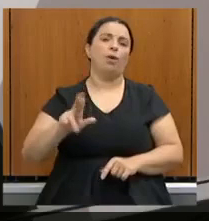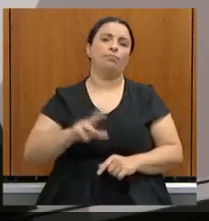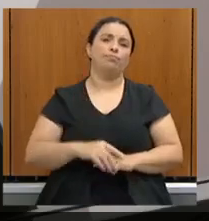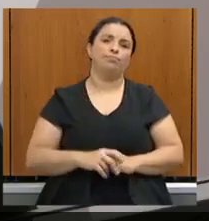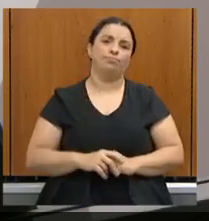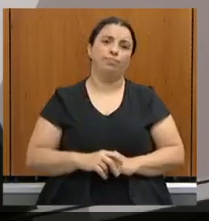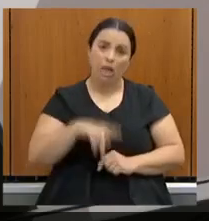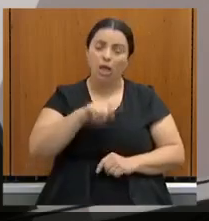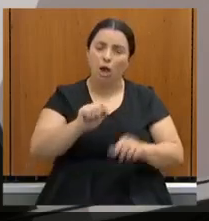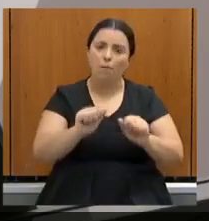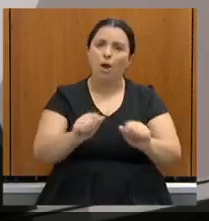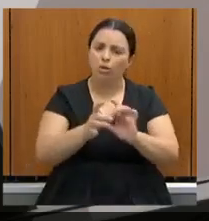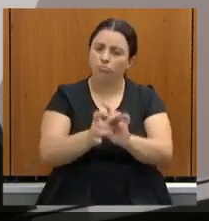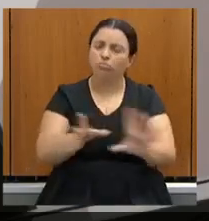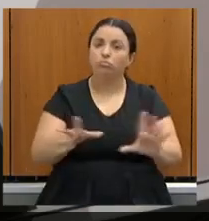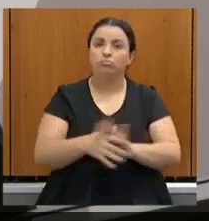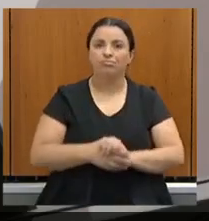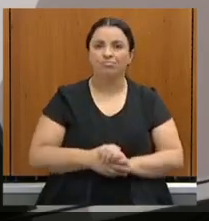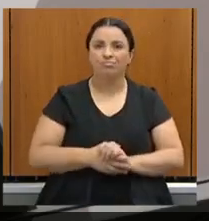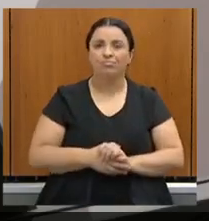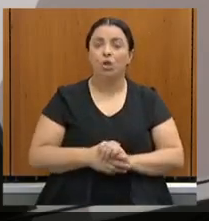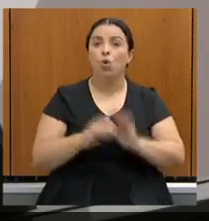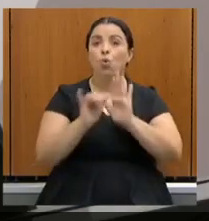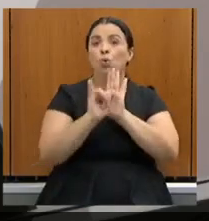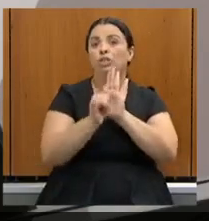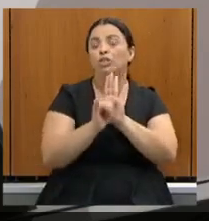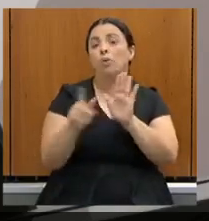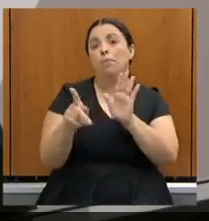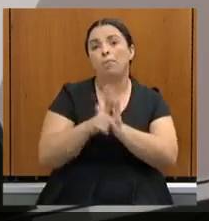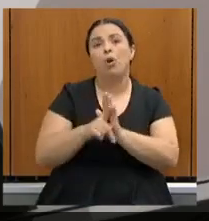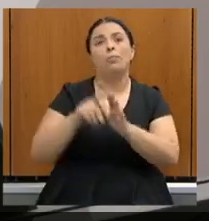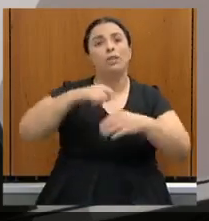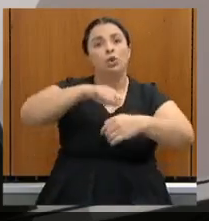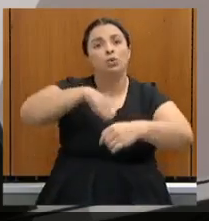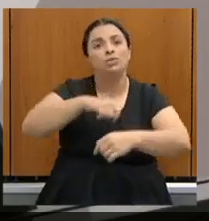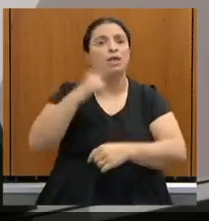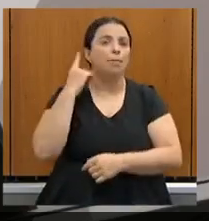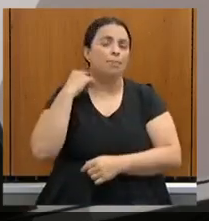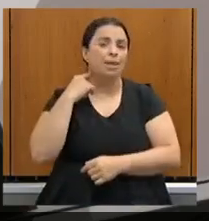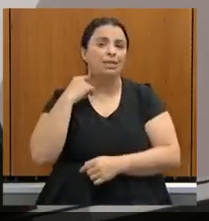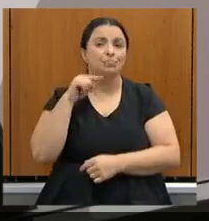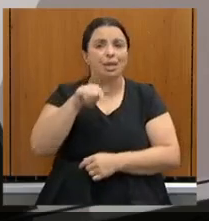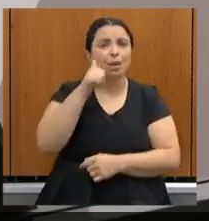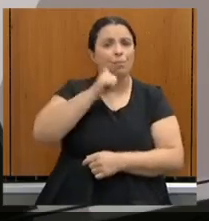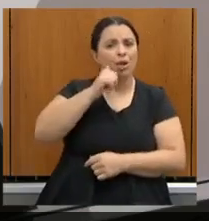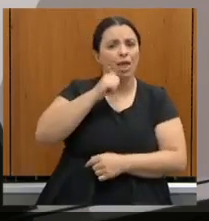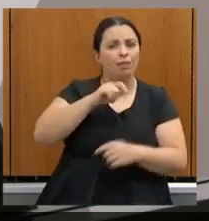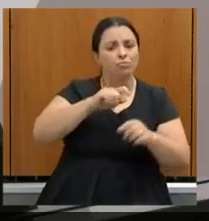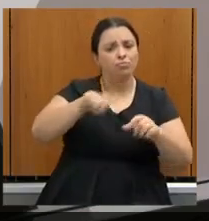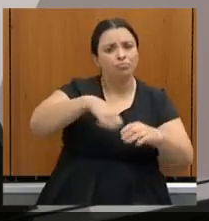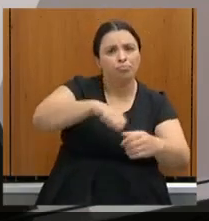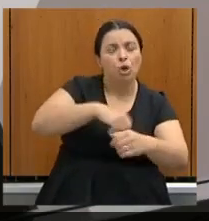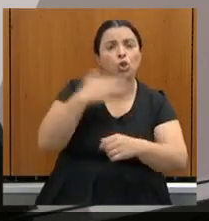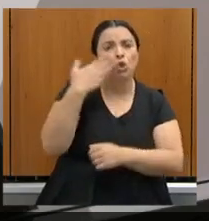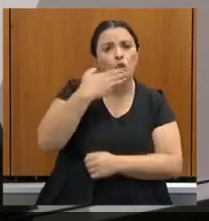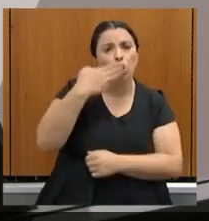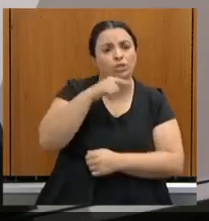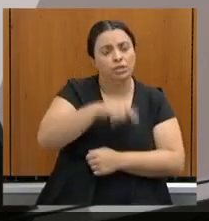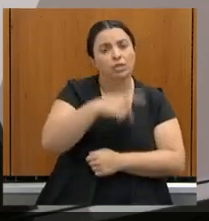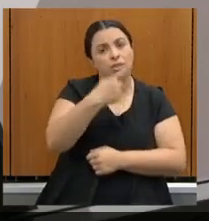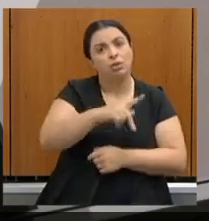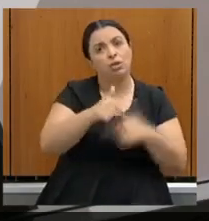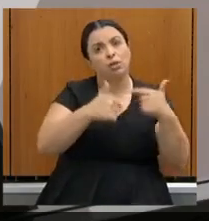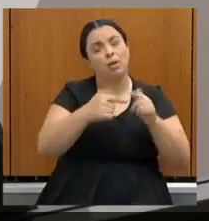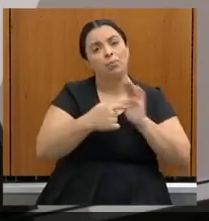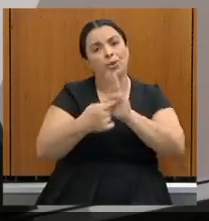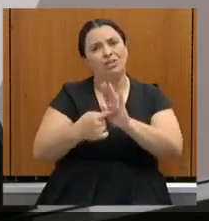fazer um edital da cozinha mineira para que a doceira mostre o seu trabalho, se isso for censura, eu